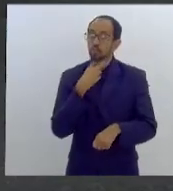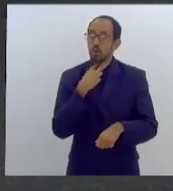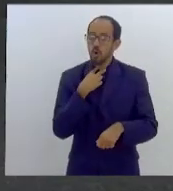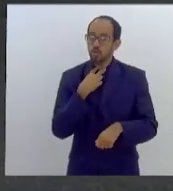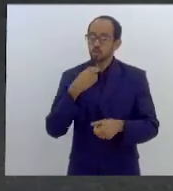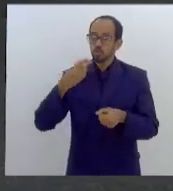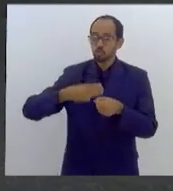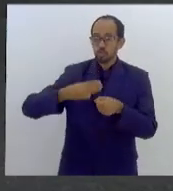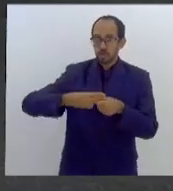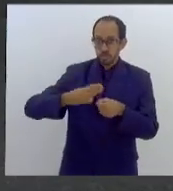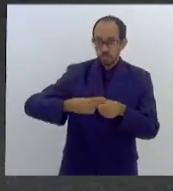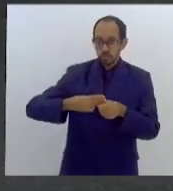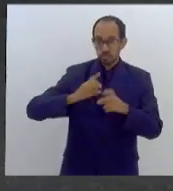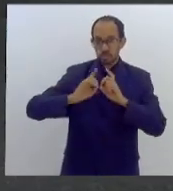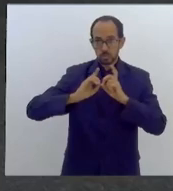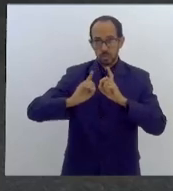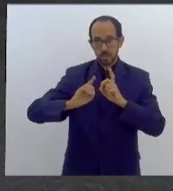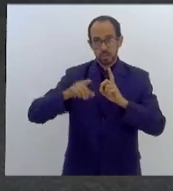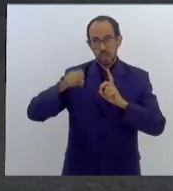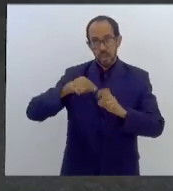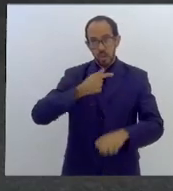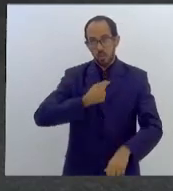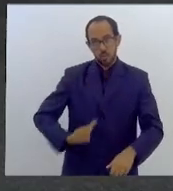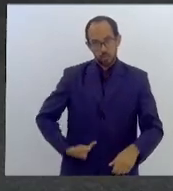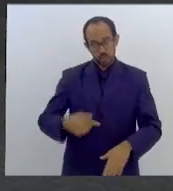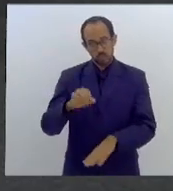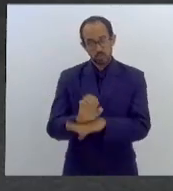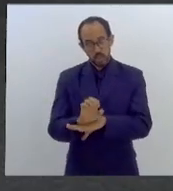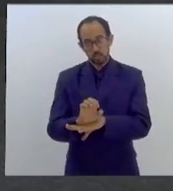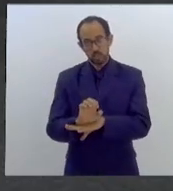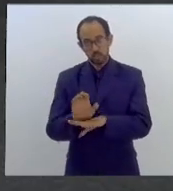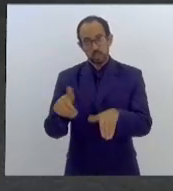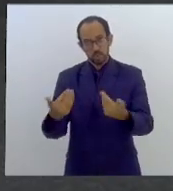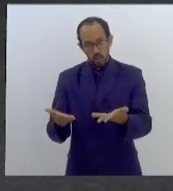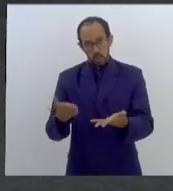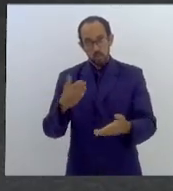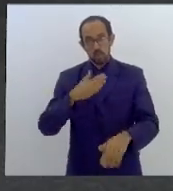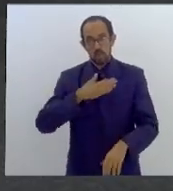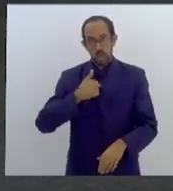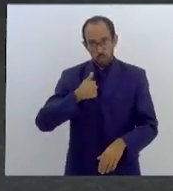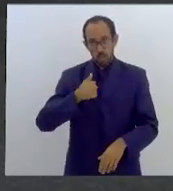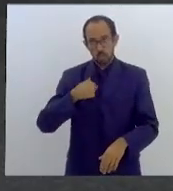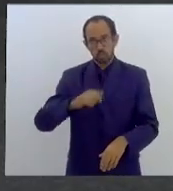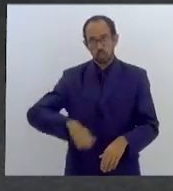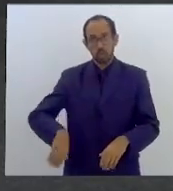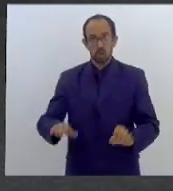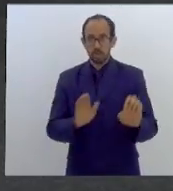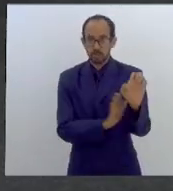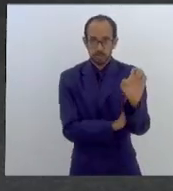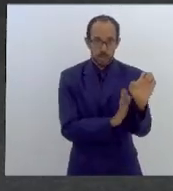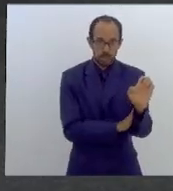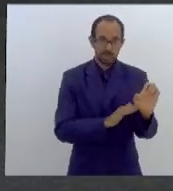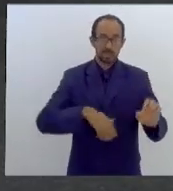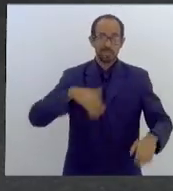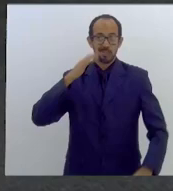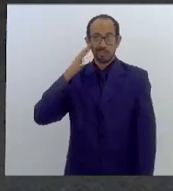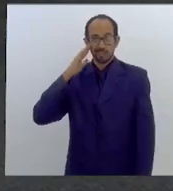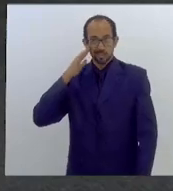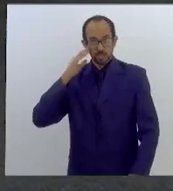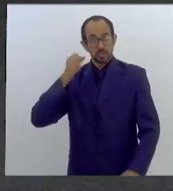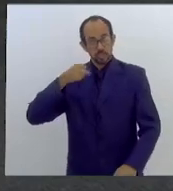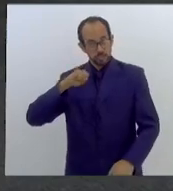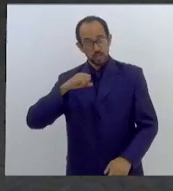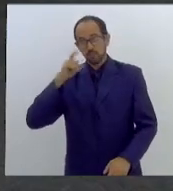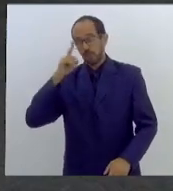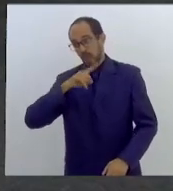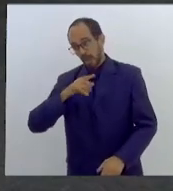municípios nesse debate é o governo do Estado. Então, eu que sou da oposição, estou entendendo, e se eu estiver errada,